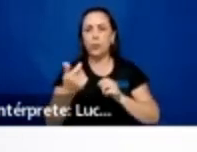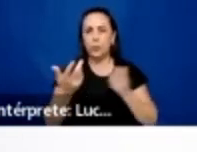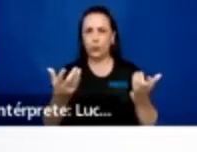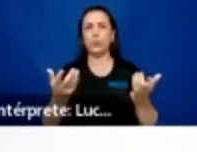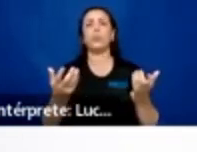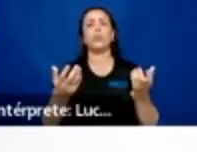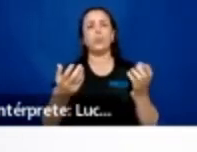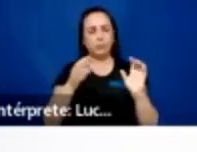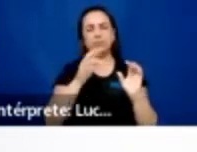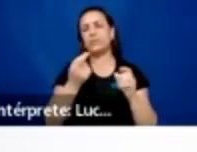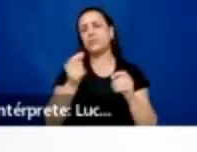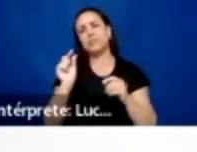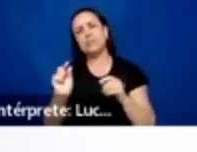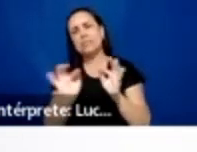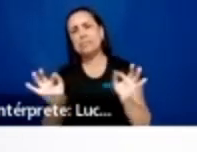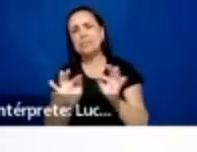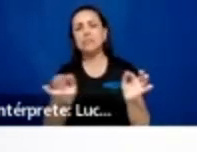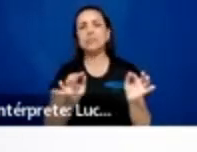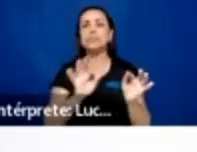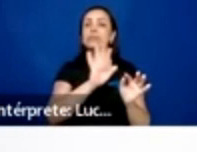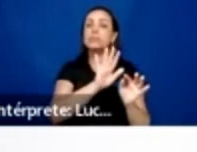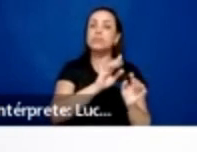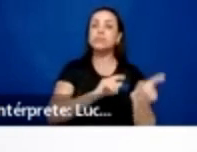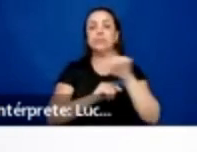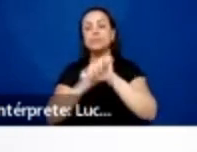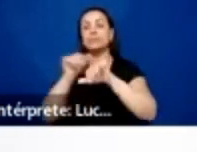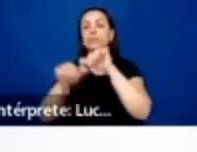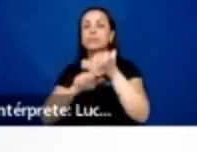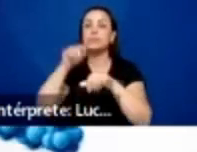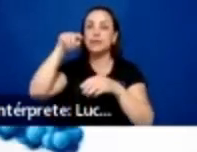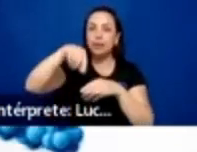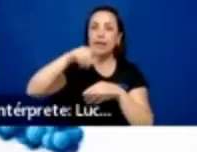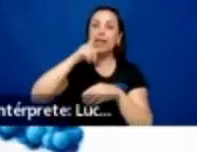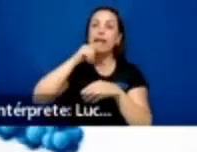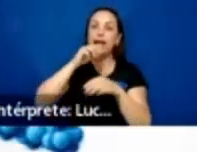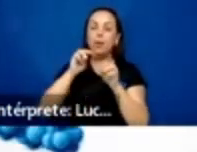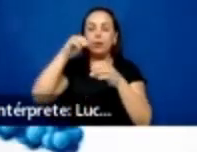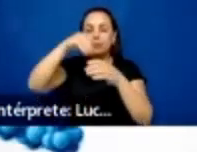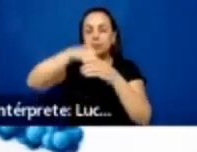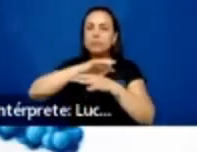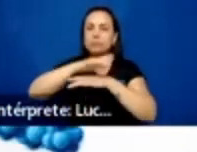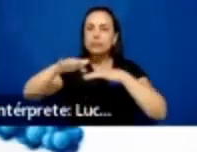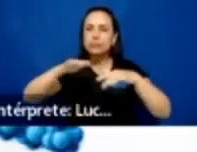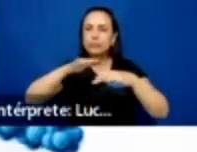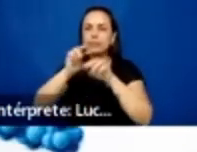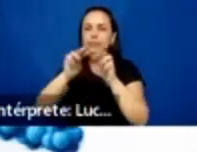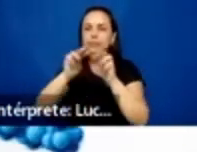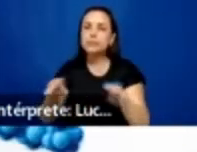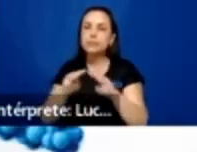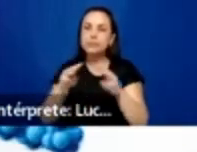hidrata. Agora vamos ver aqui uma água tratada magneticamente. Nós temos o cluster,